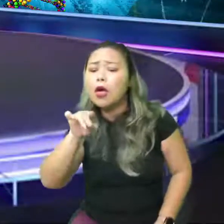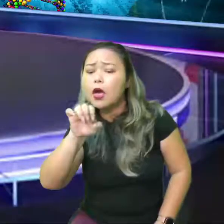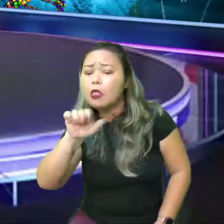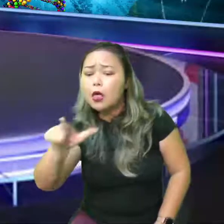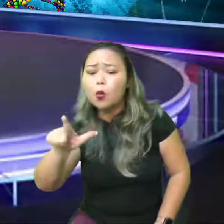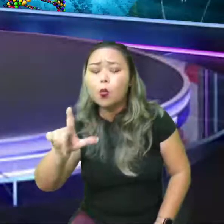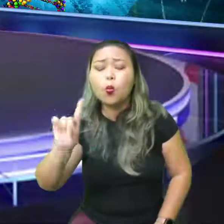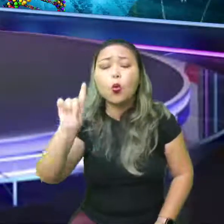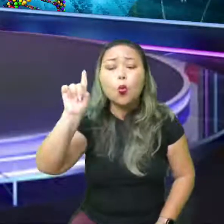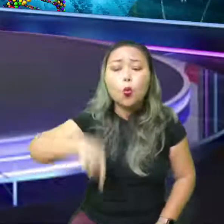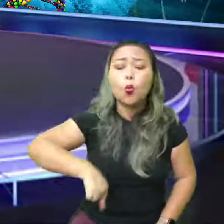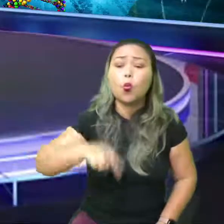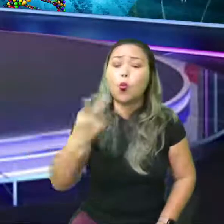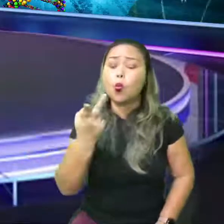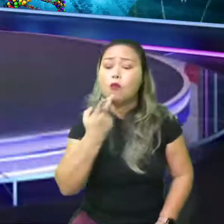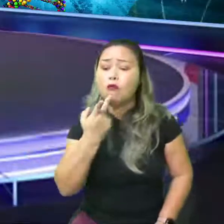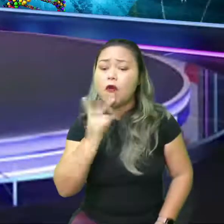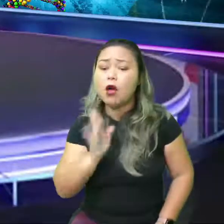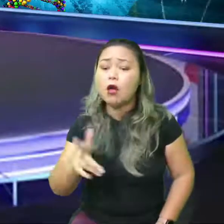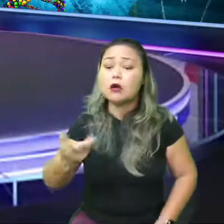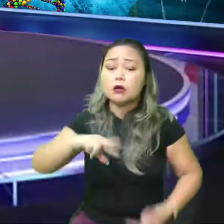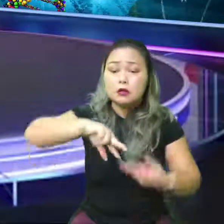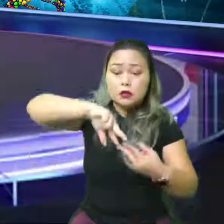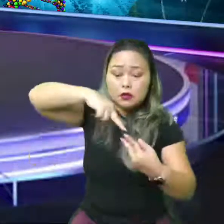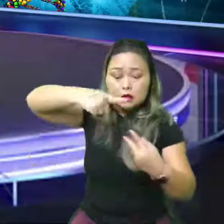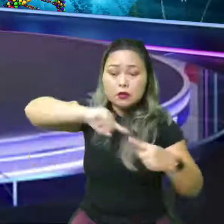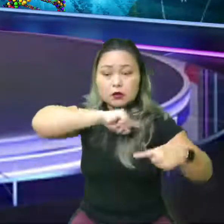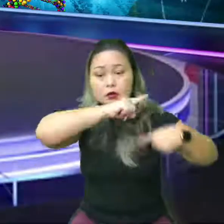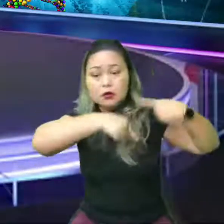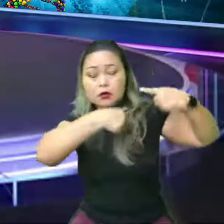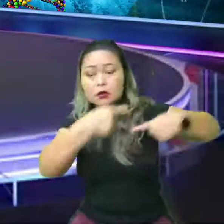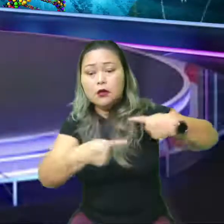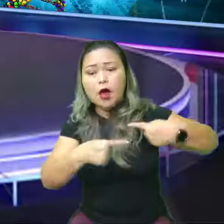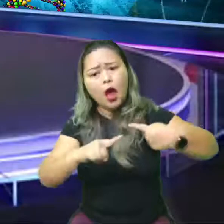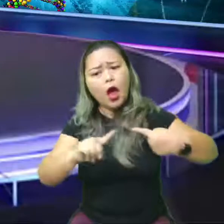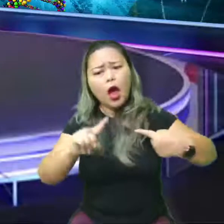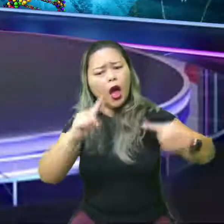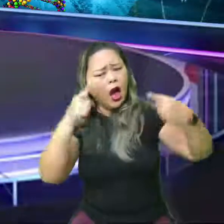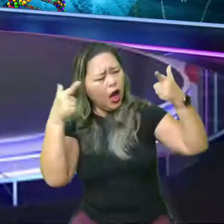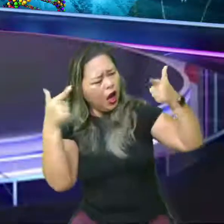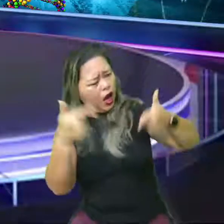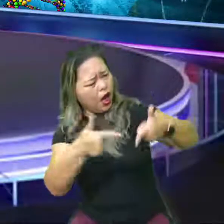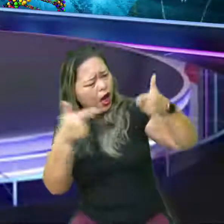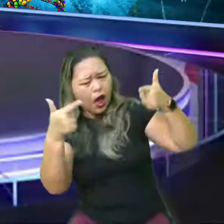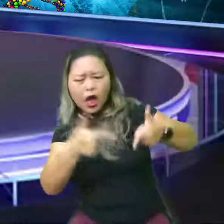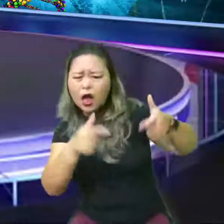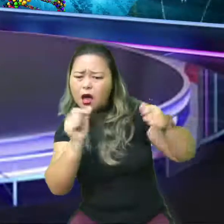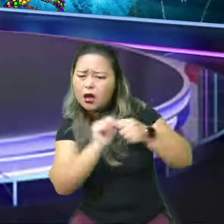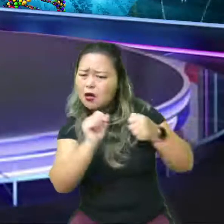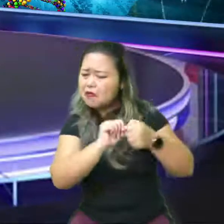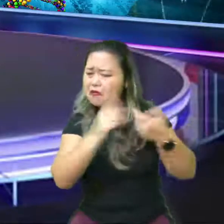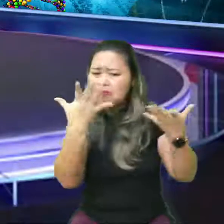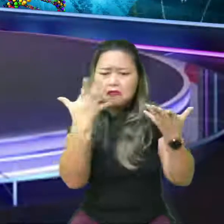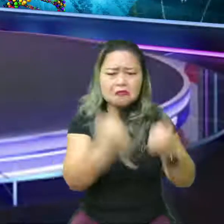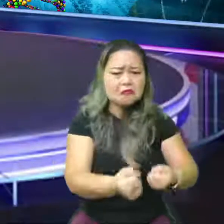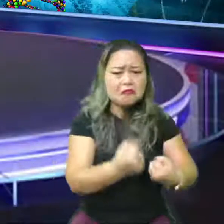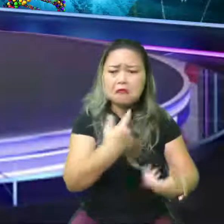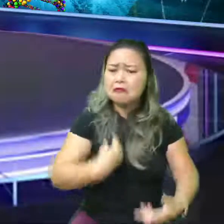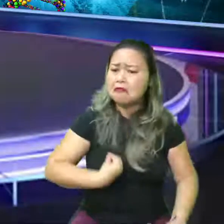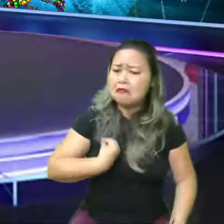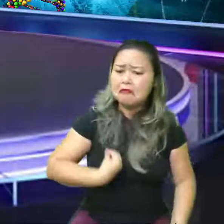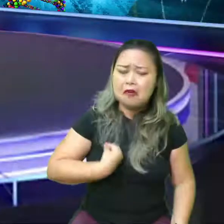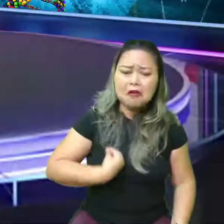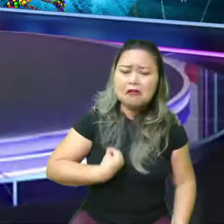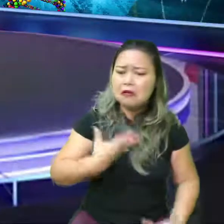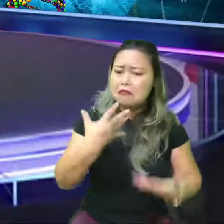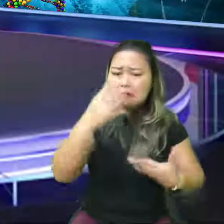Quando ele falou dessa questão da genética, da hereditariedade, ele foi muito criticado. Não foi reconhecido enquanto vivo.